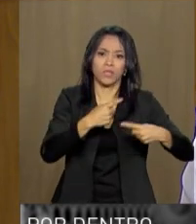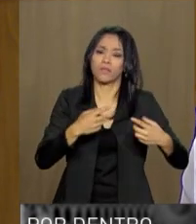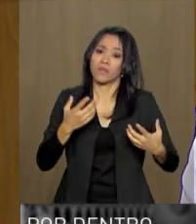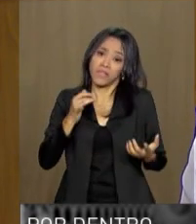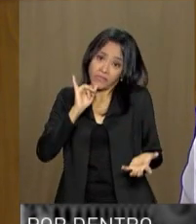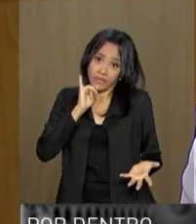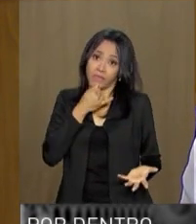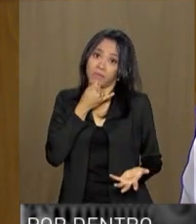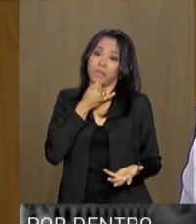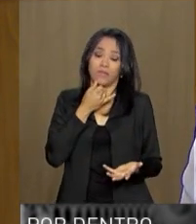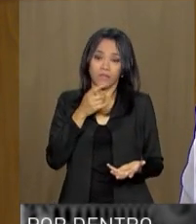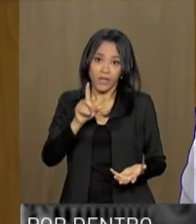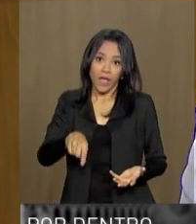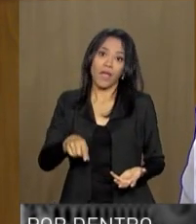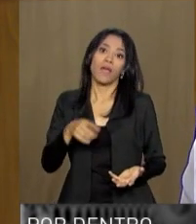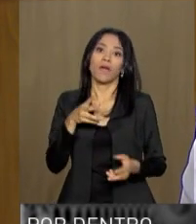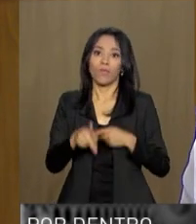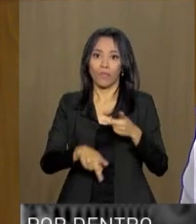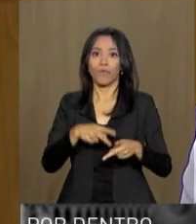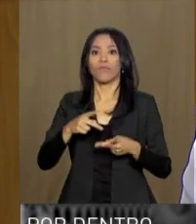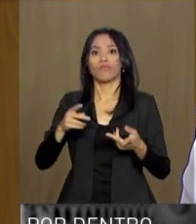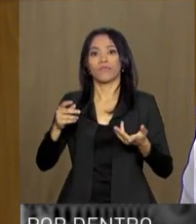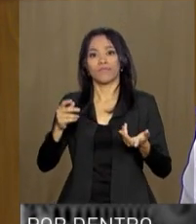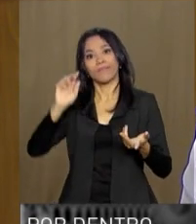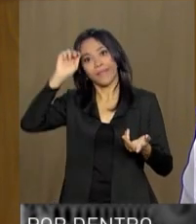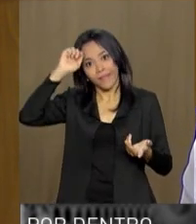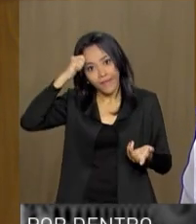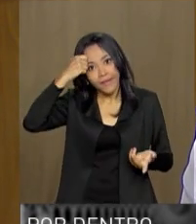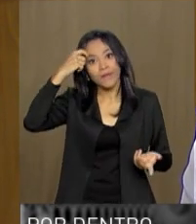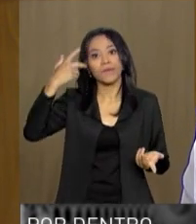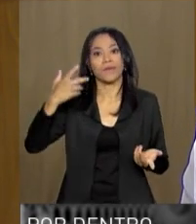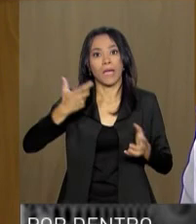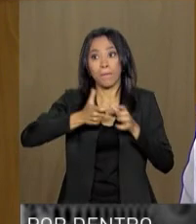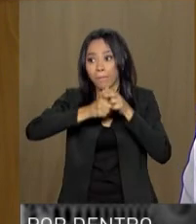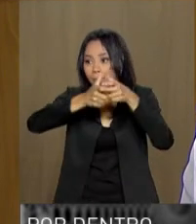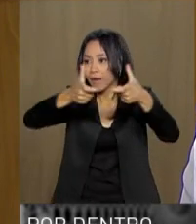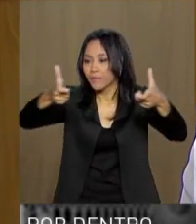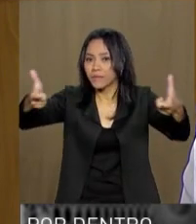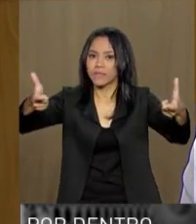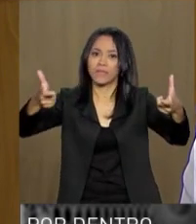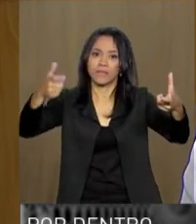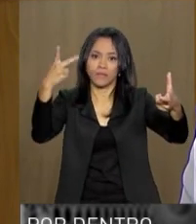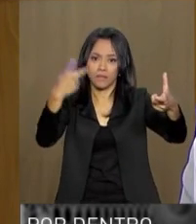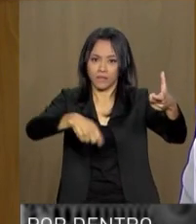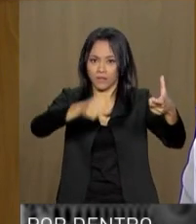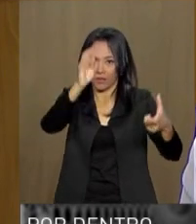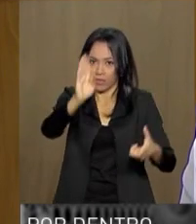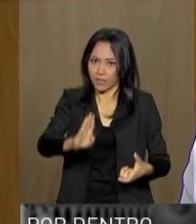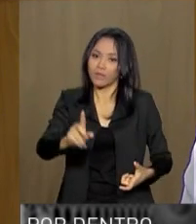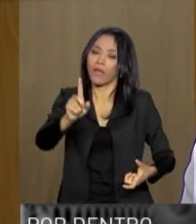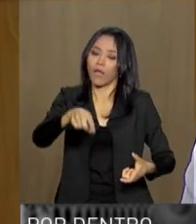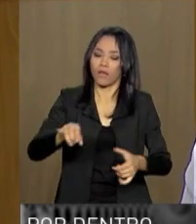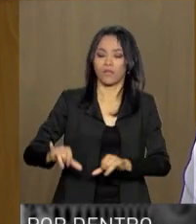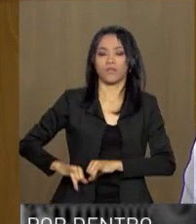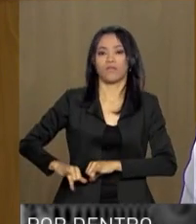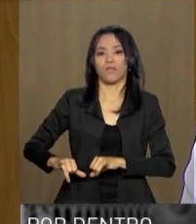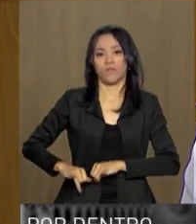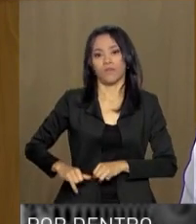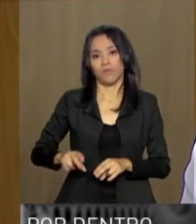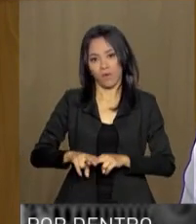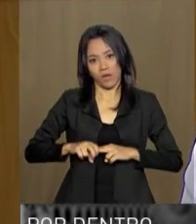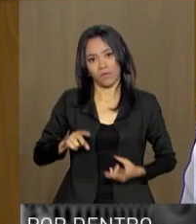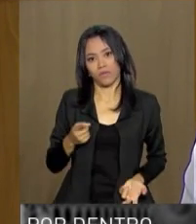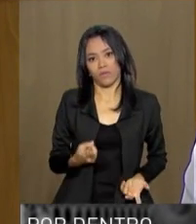é negra é que é aaa a maioria é que é atingida é